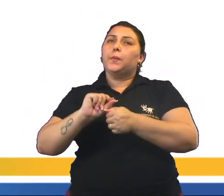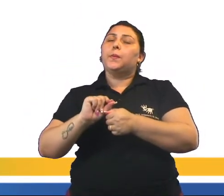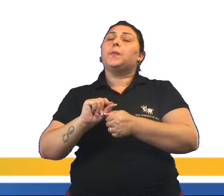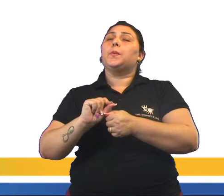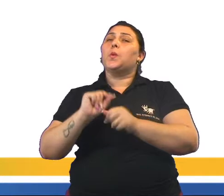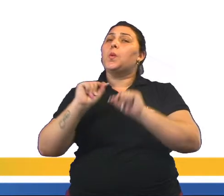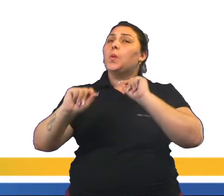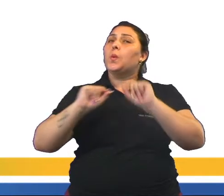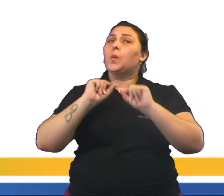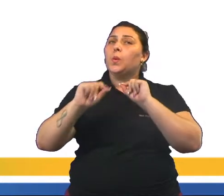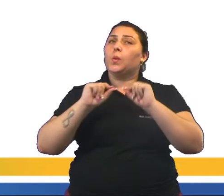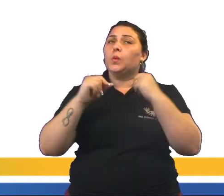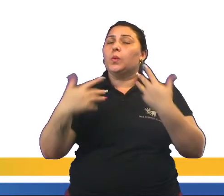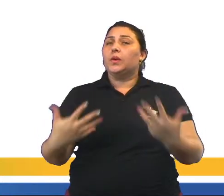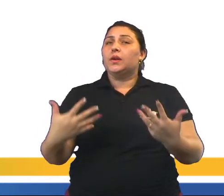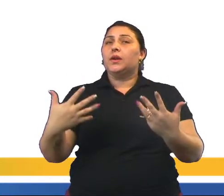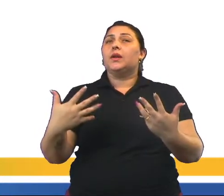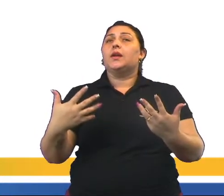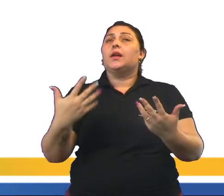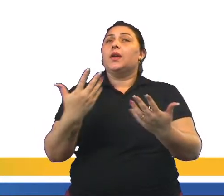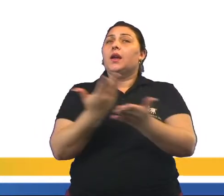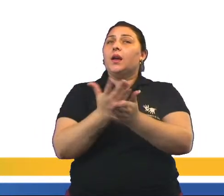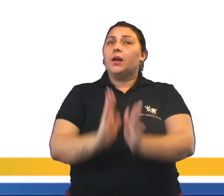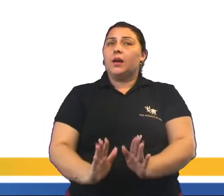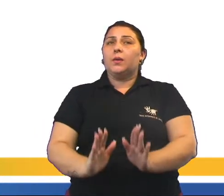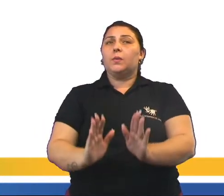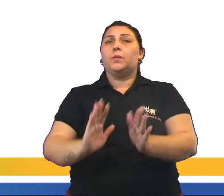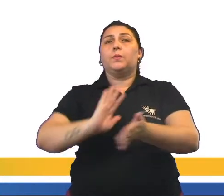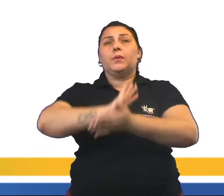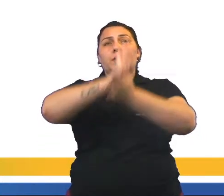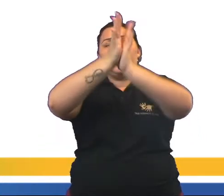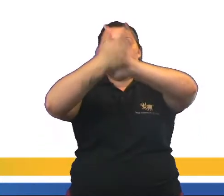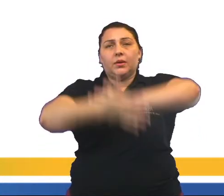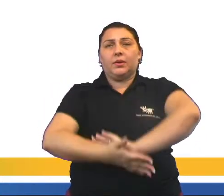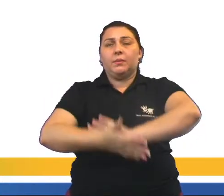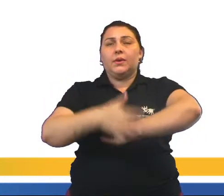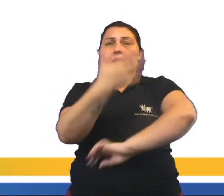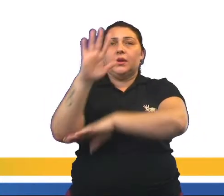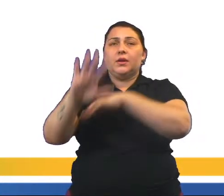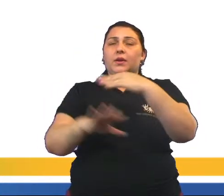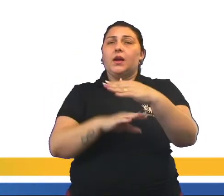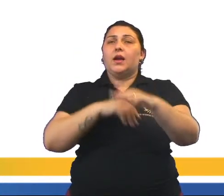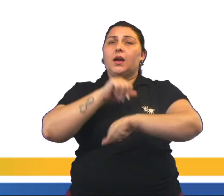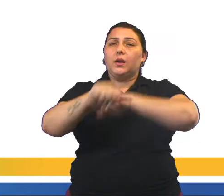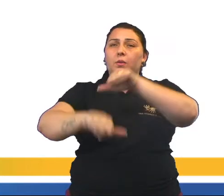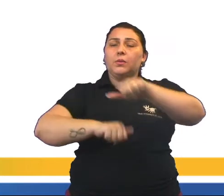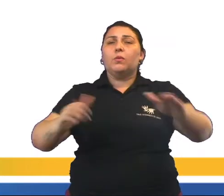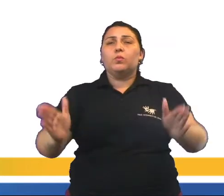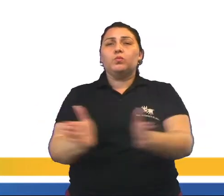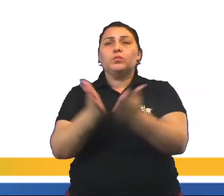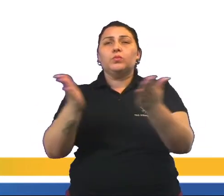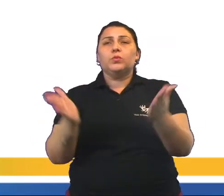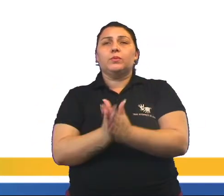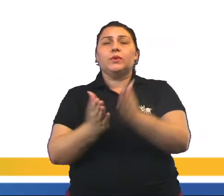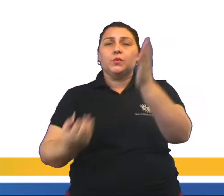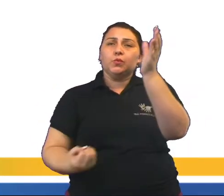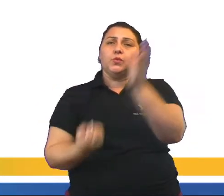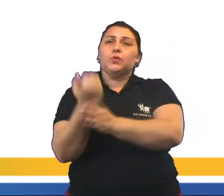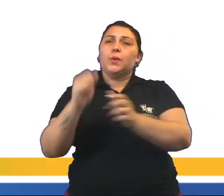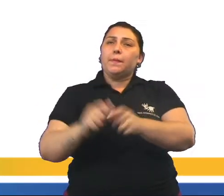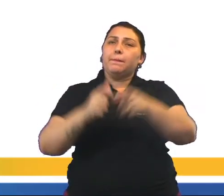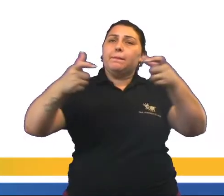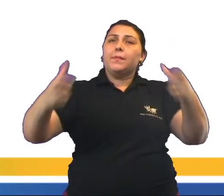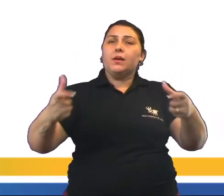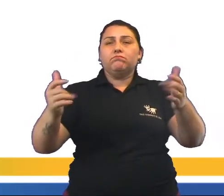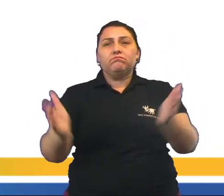produz a degradação, pois ele vai destruindo a natureza, né, e gera pobreza. Okay? Quando não há um